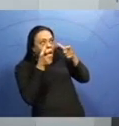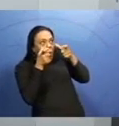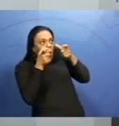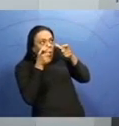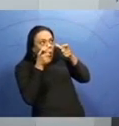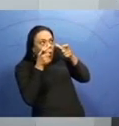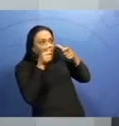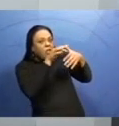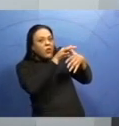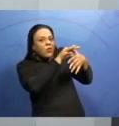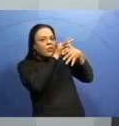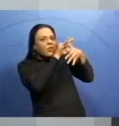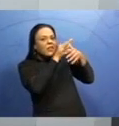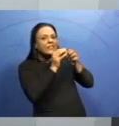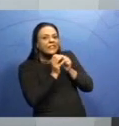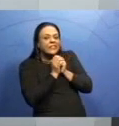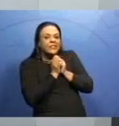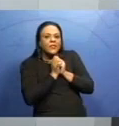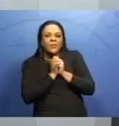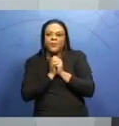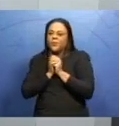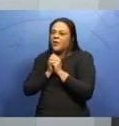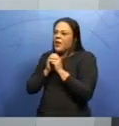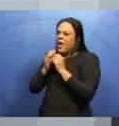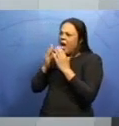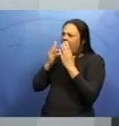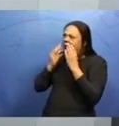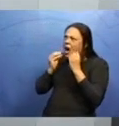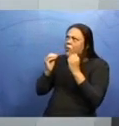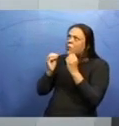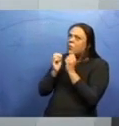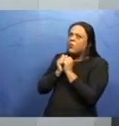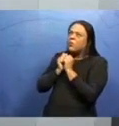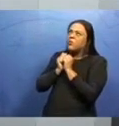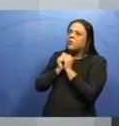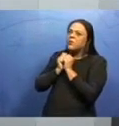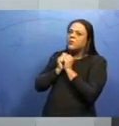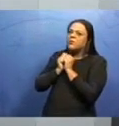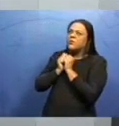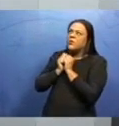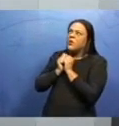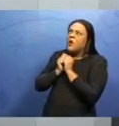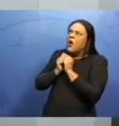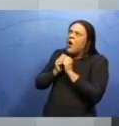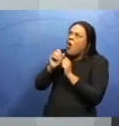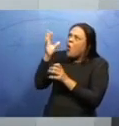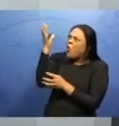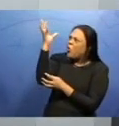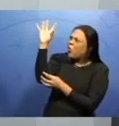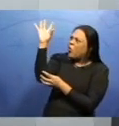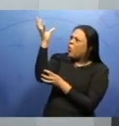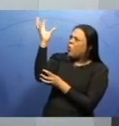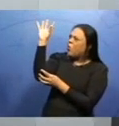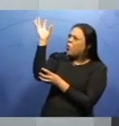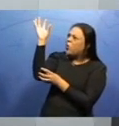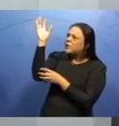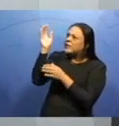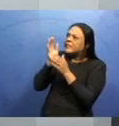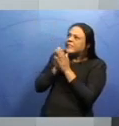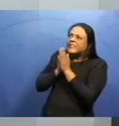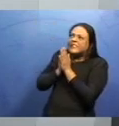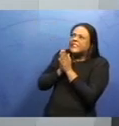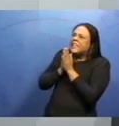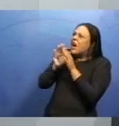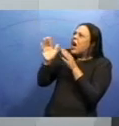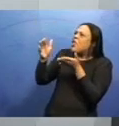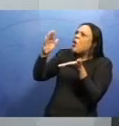carne. A raposa parou, então, diante da árvore e se pôs a fazer